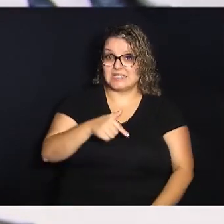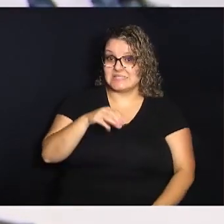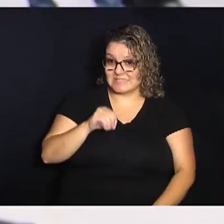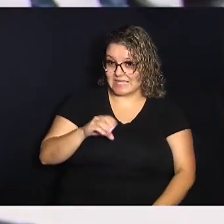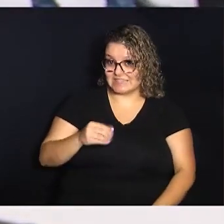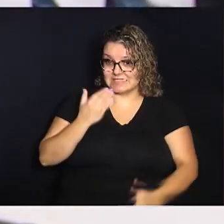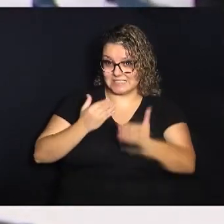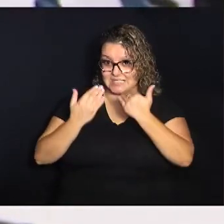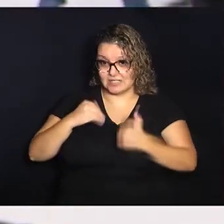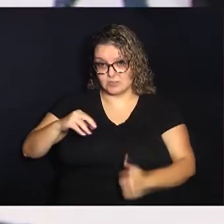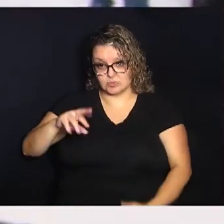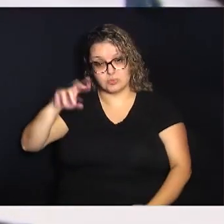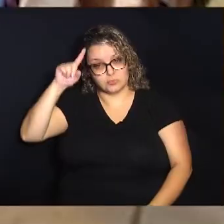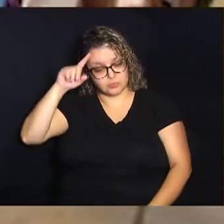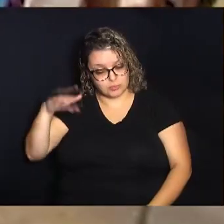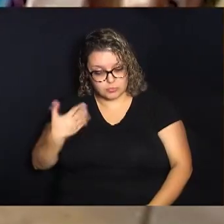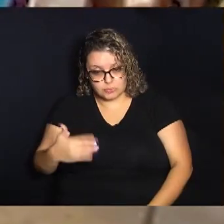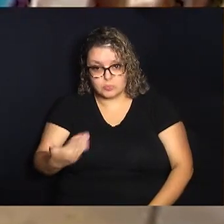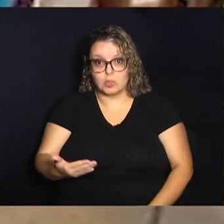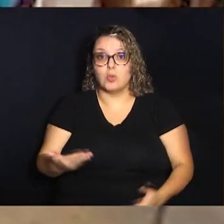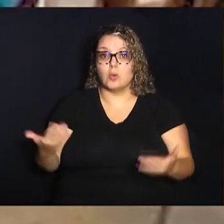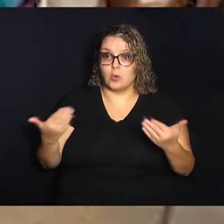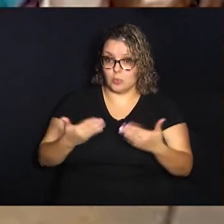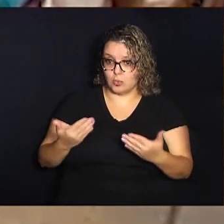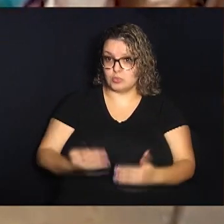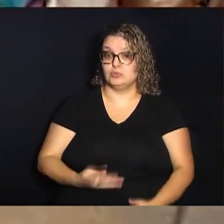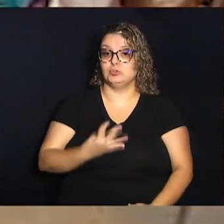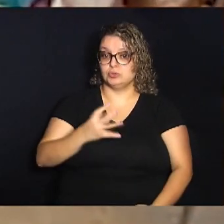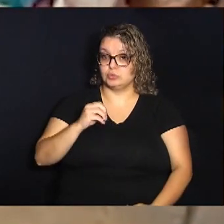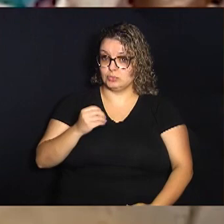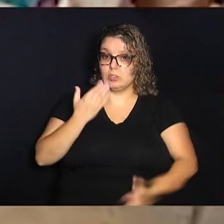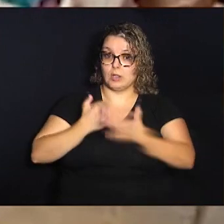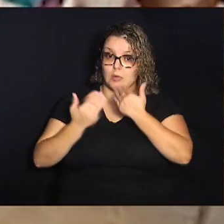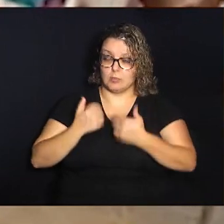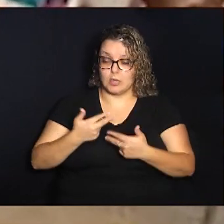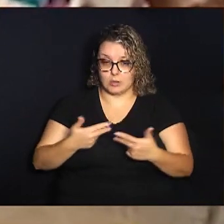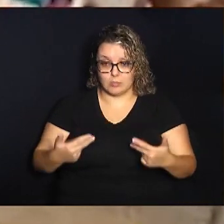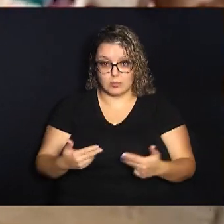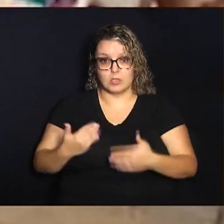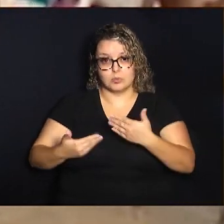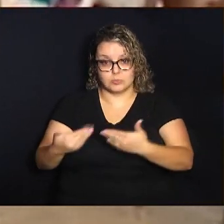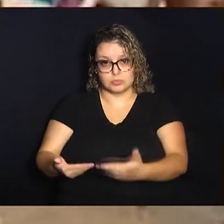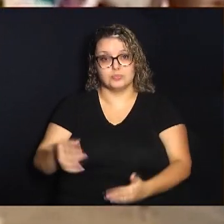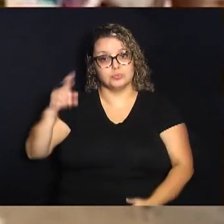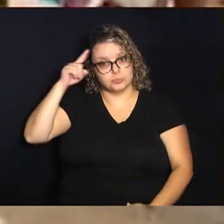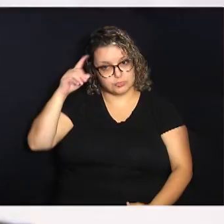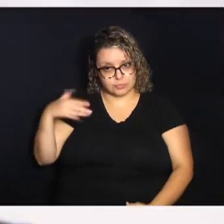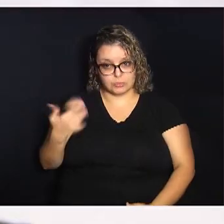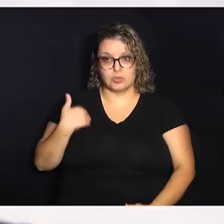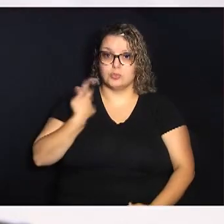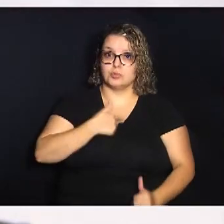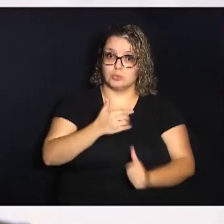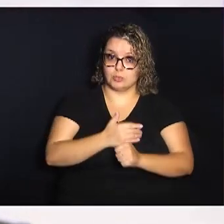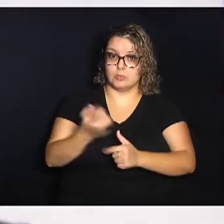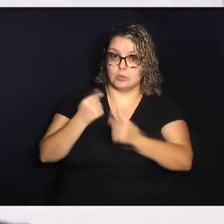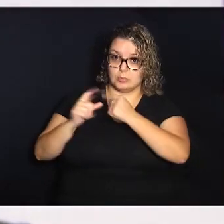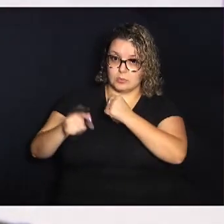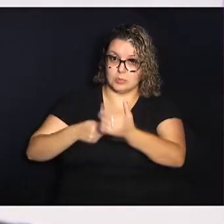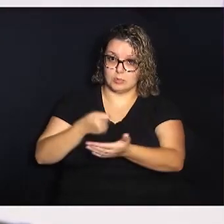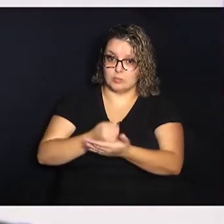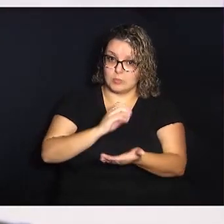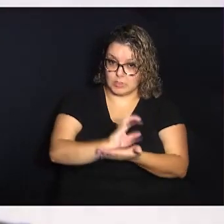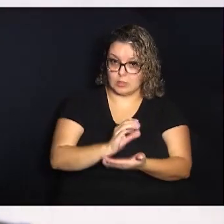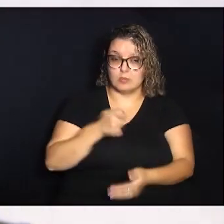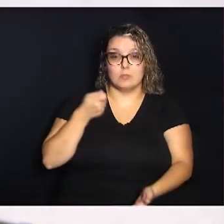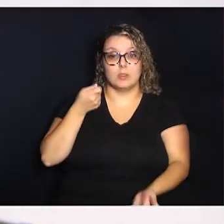refeições dia. Hoje ela fornece em torno de 400 refeições dia. O nosso mandato destinou uma emenda para lá, inclusive, para